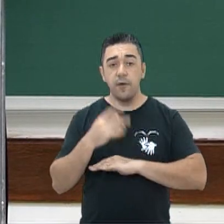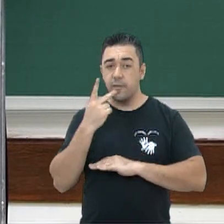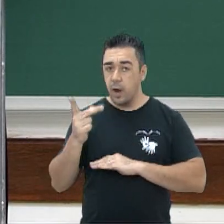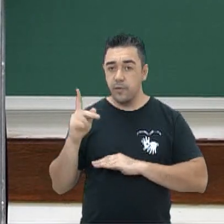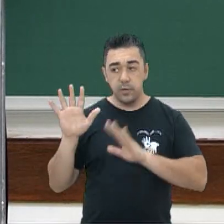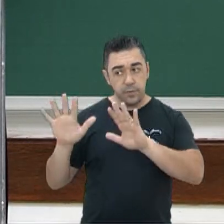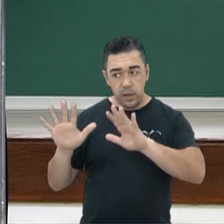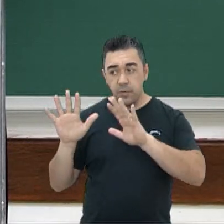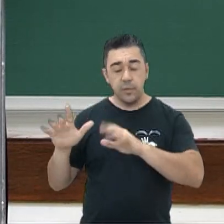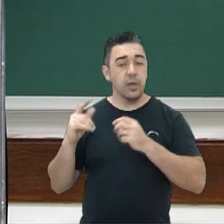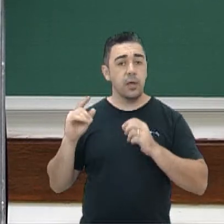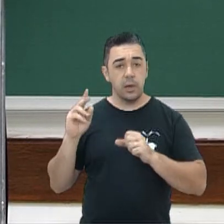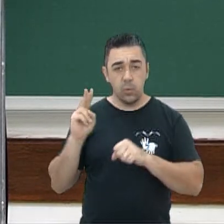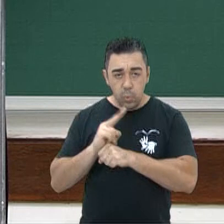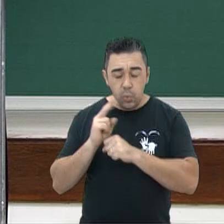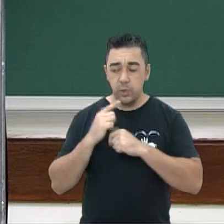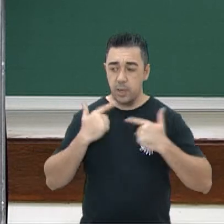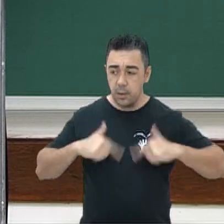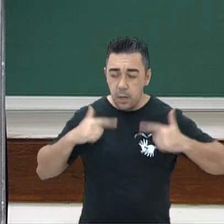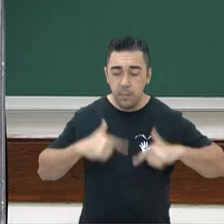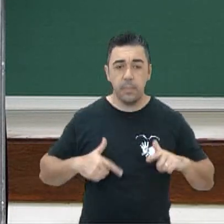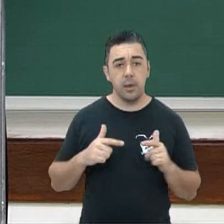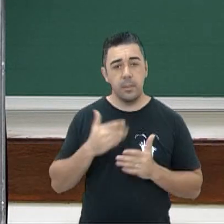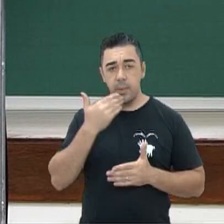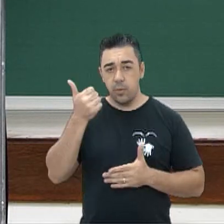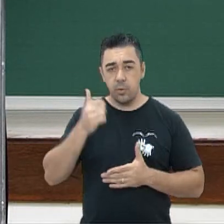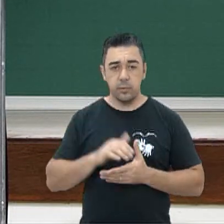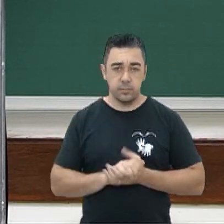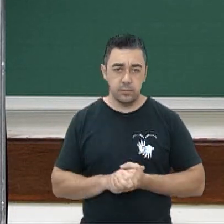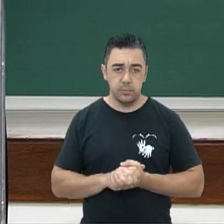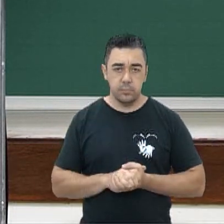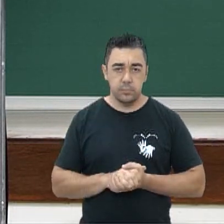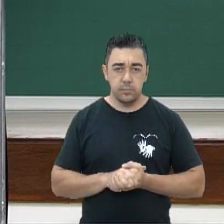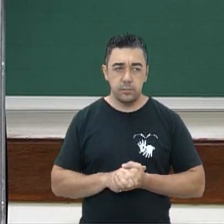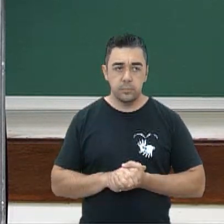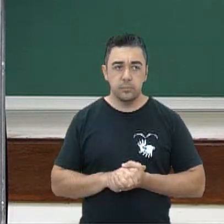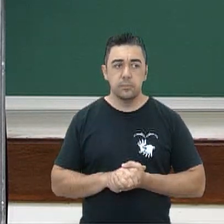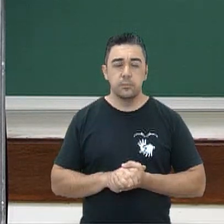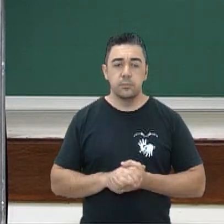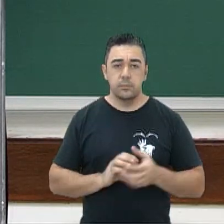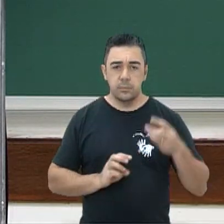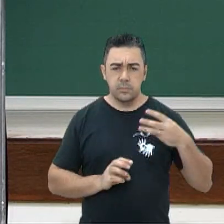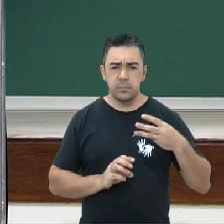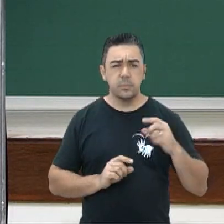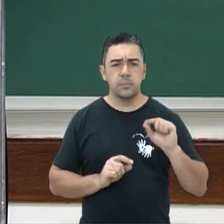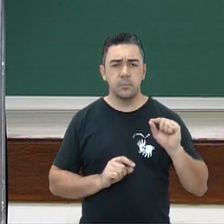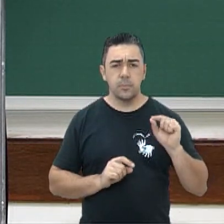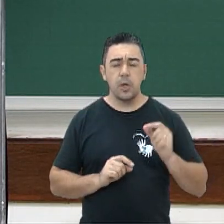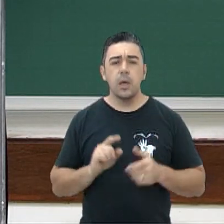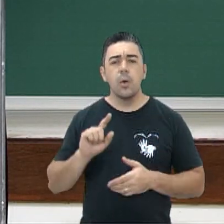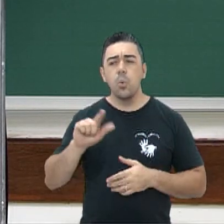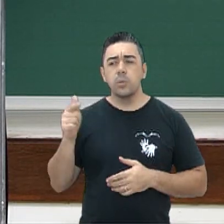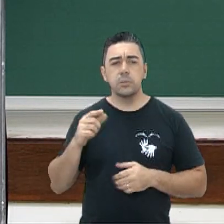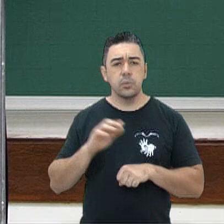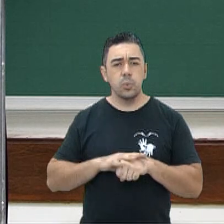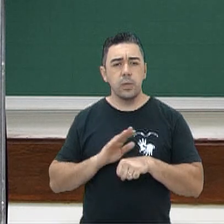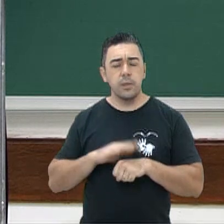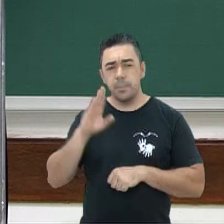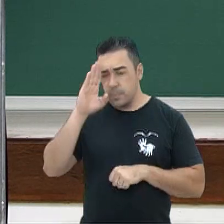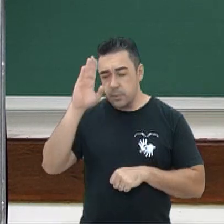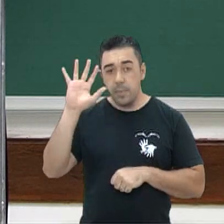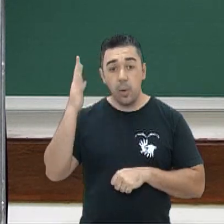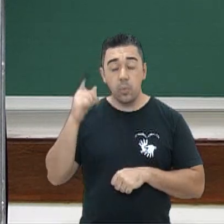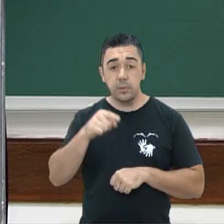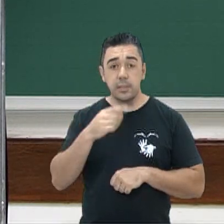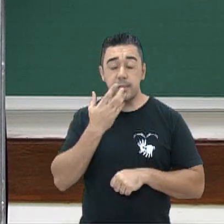que elas mantivessem uma higiene melhor, tá? Daí aqui, ó, segundo o autor, que outra doença acometia principalmente